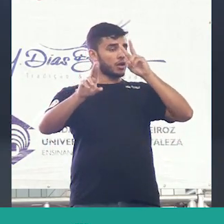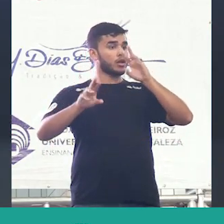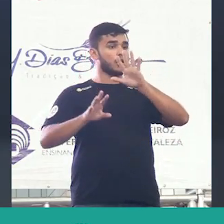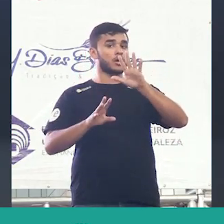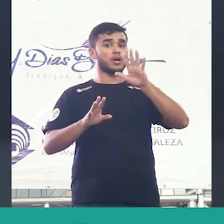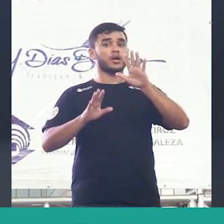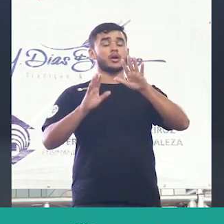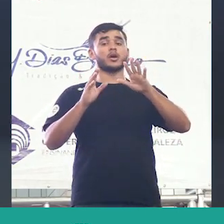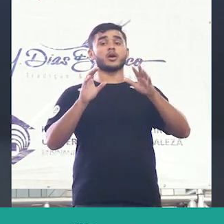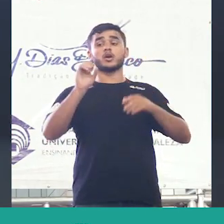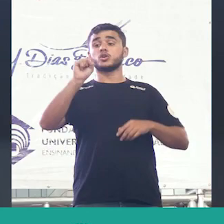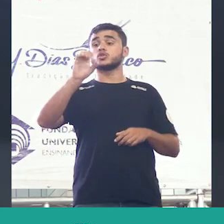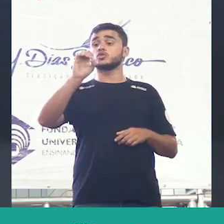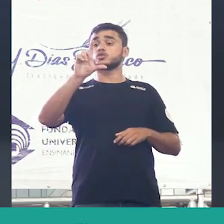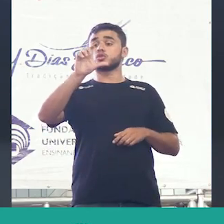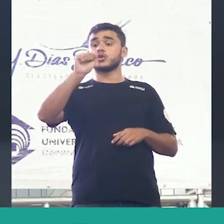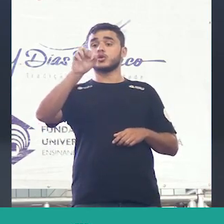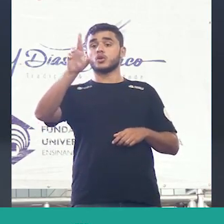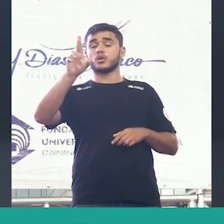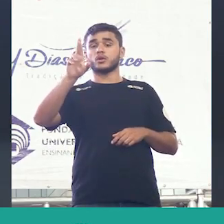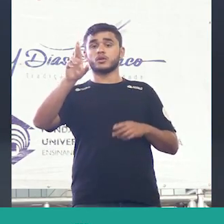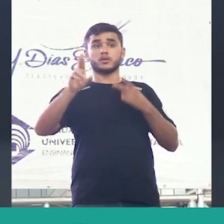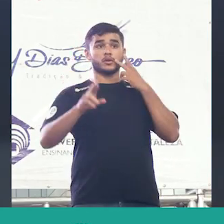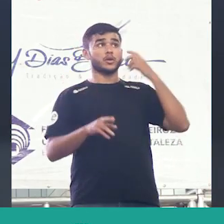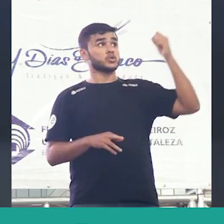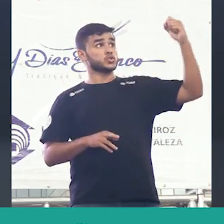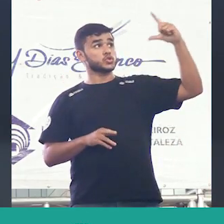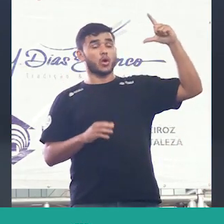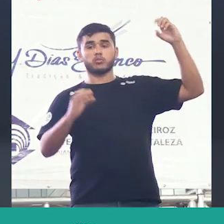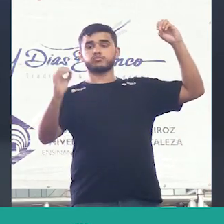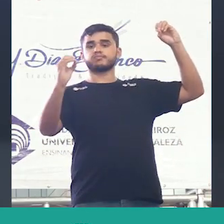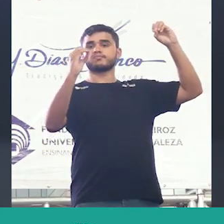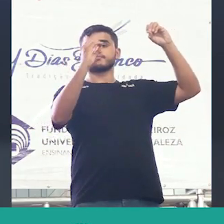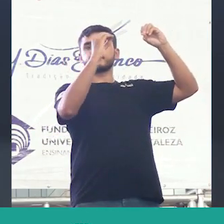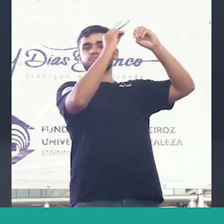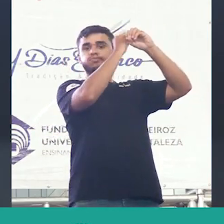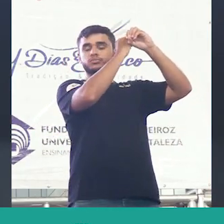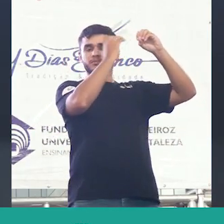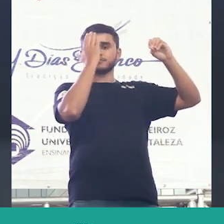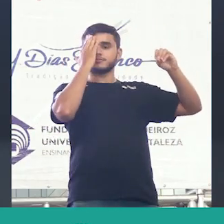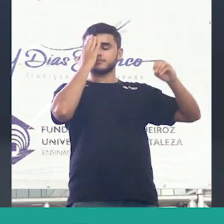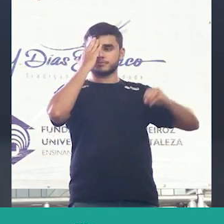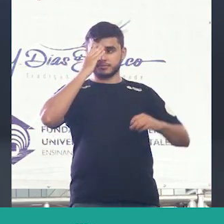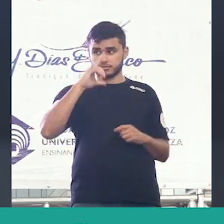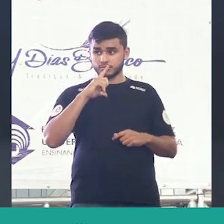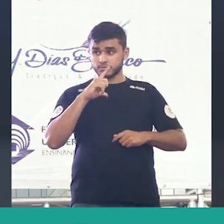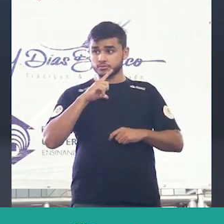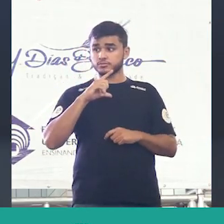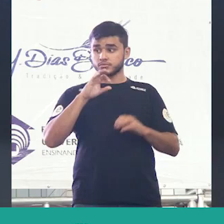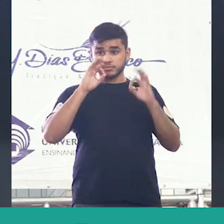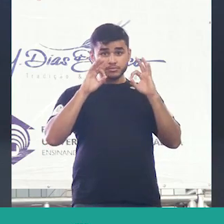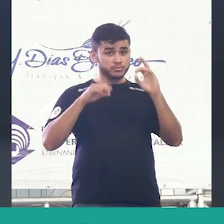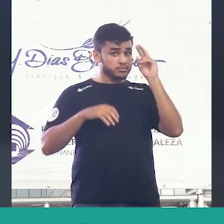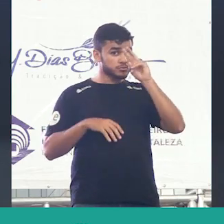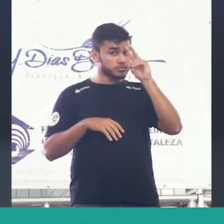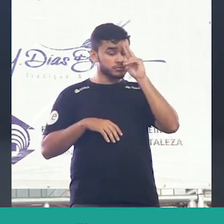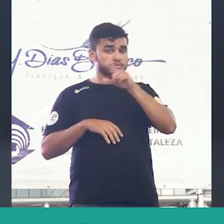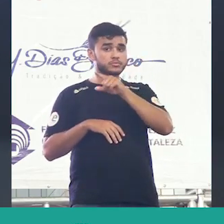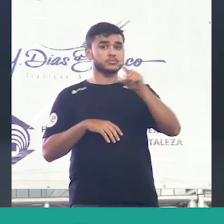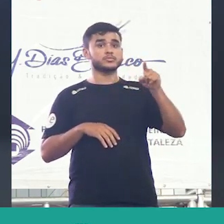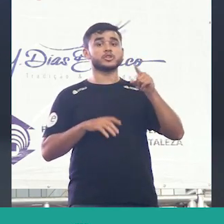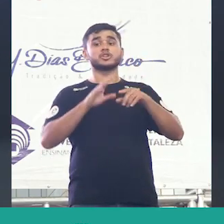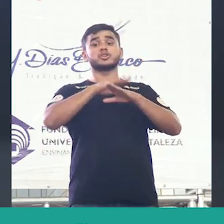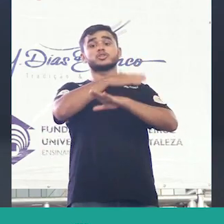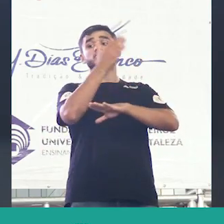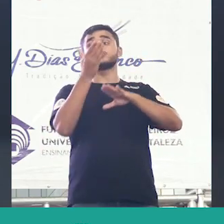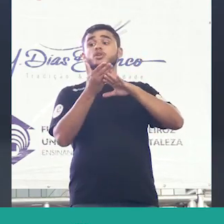o eclipse é solar. É o sol que vai sumir. Fui claro ou não? Se é o sol que vai sumir, esse